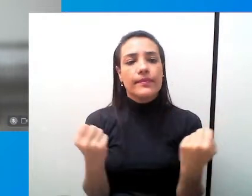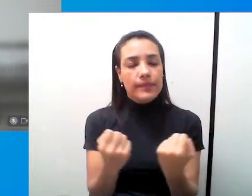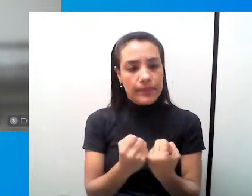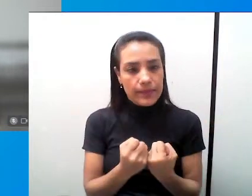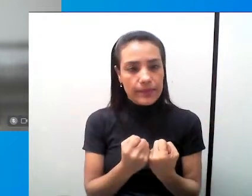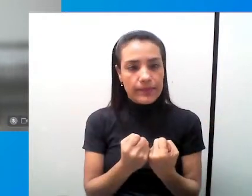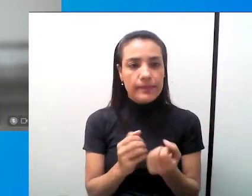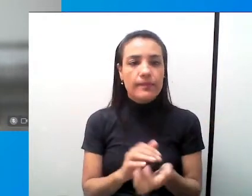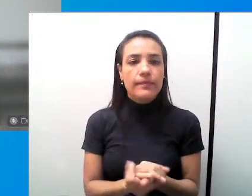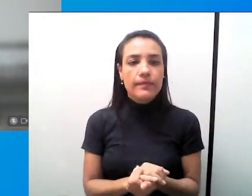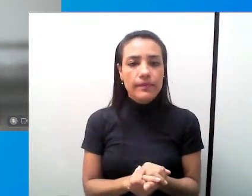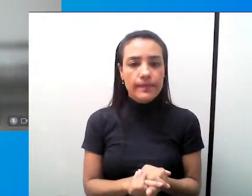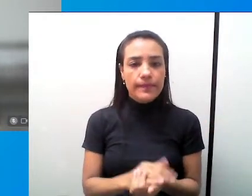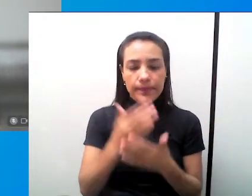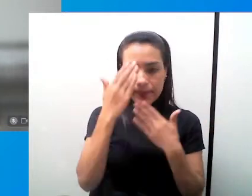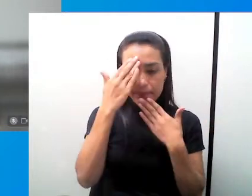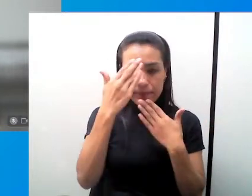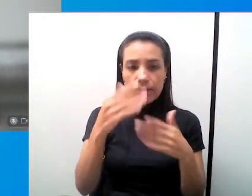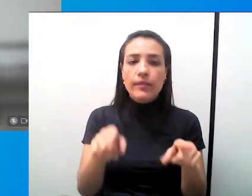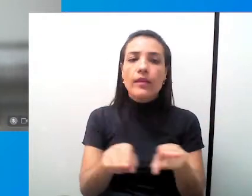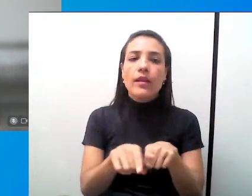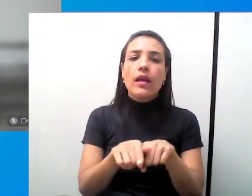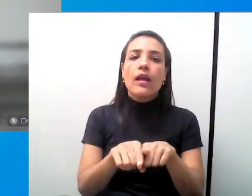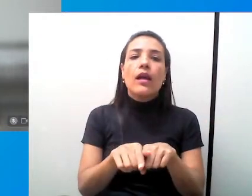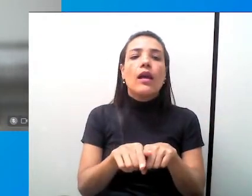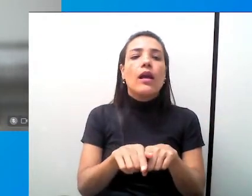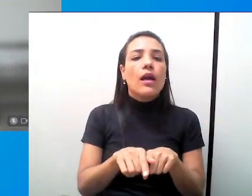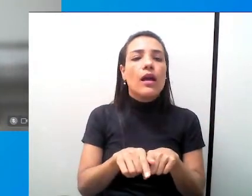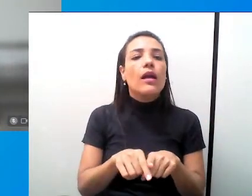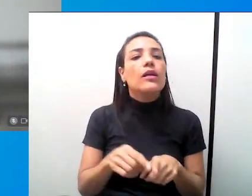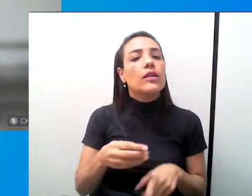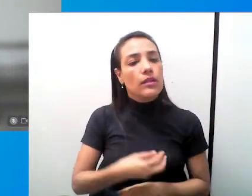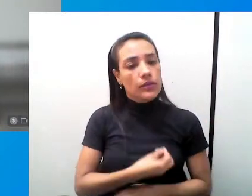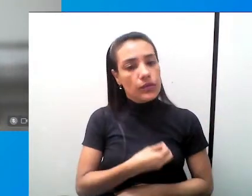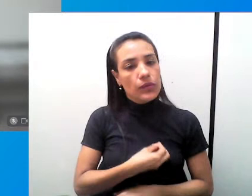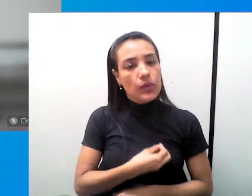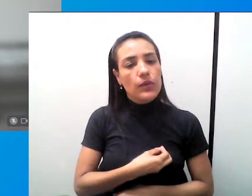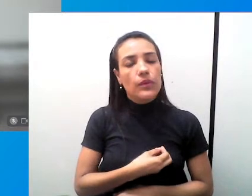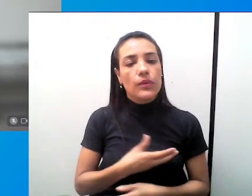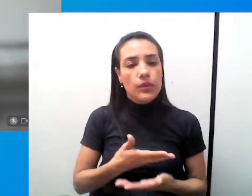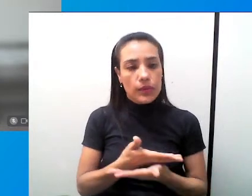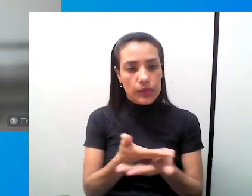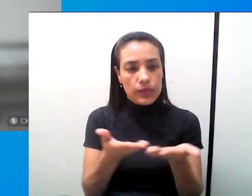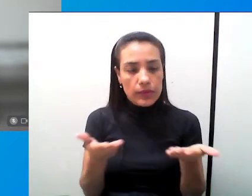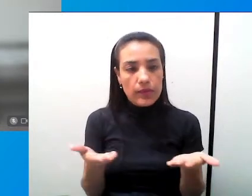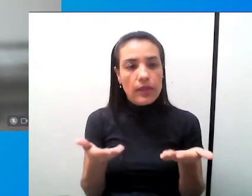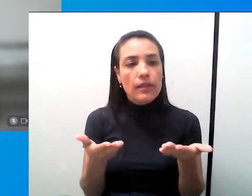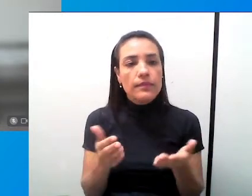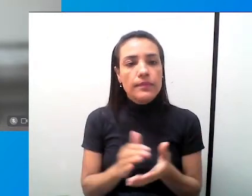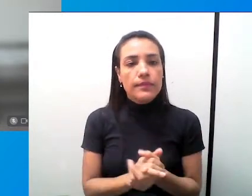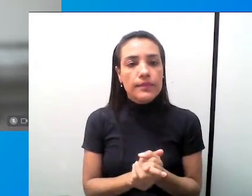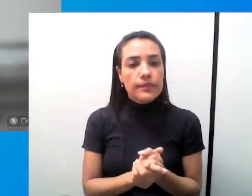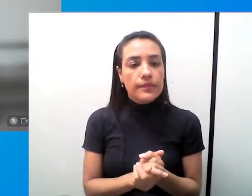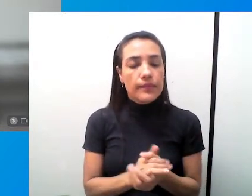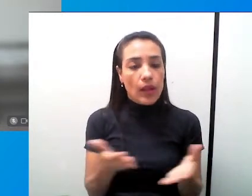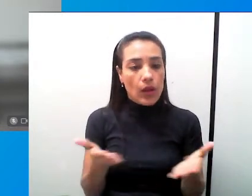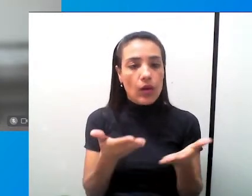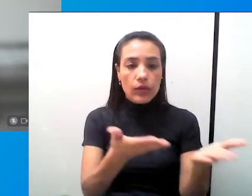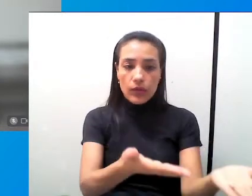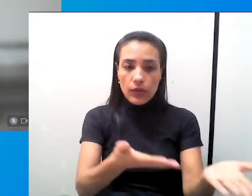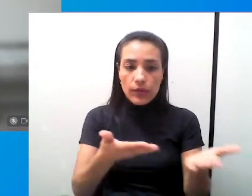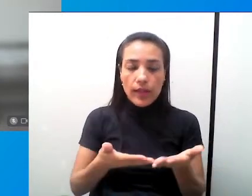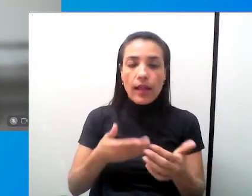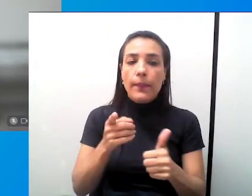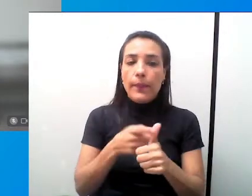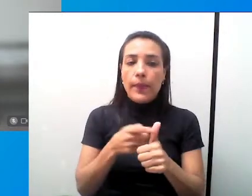IFAC. Agradecemos a todos que fizeram parte da mesa de honra. E passaremos para a primeira palestra do